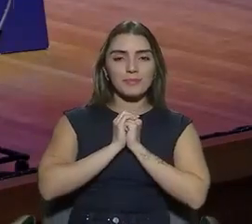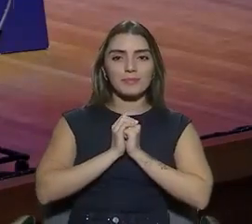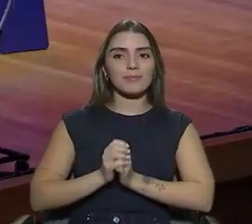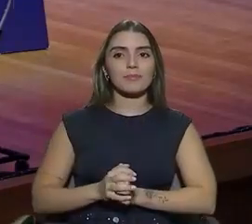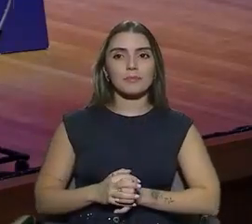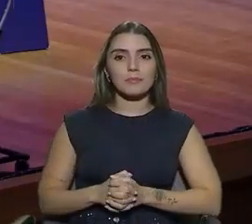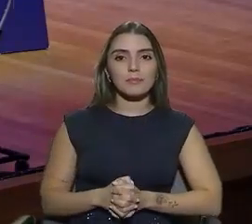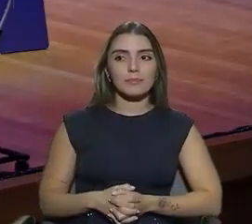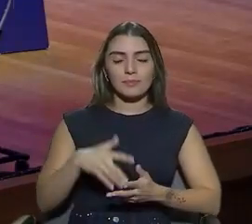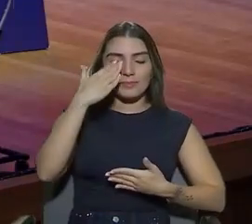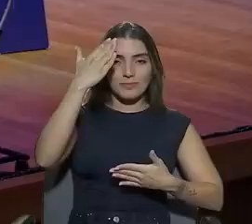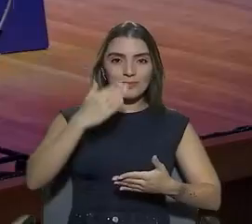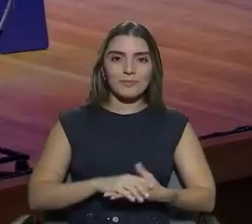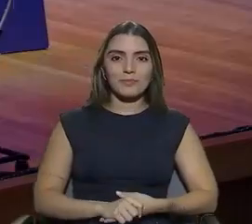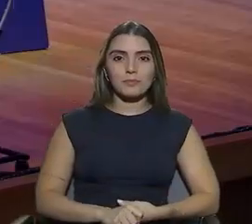Obrigada, amiga.